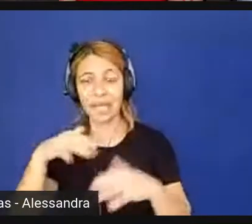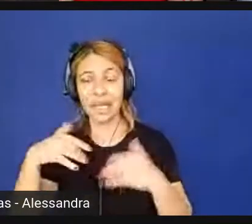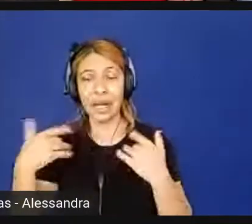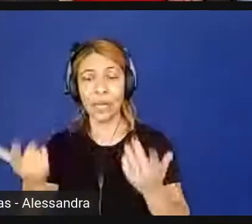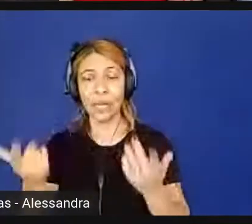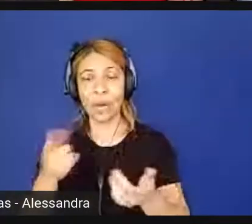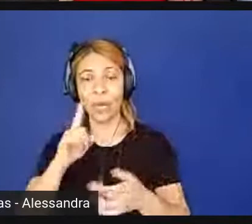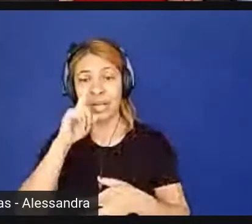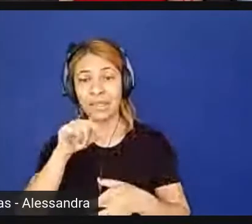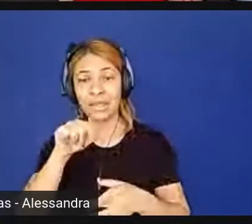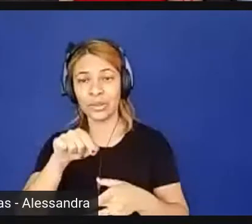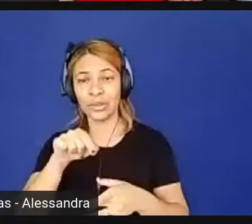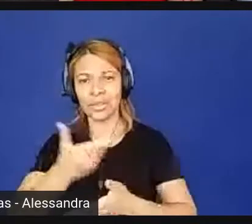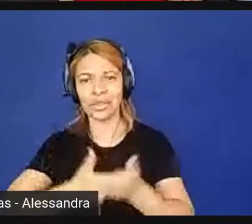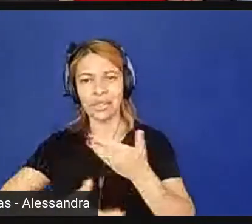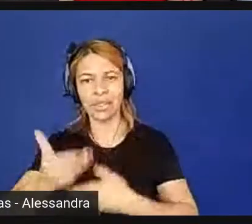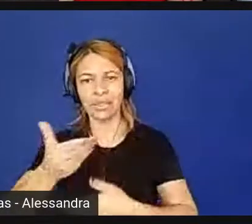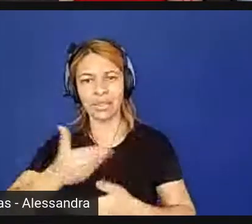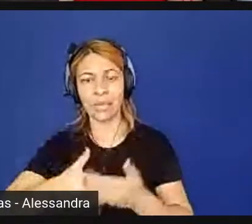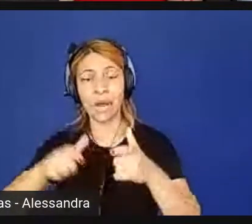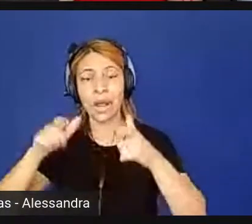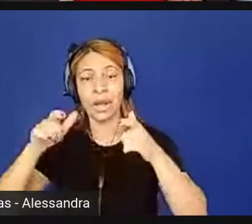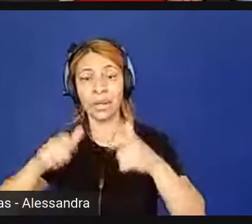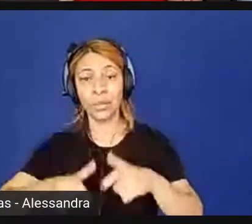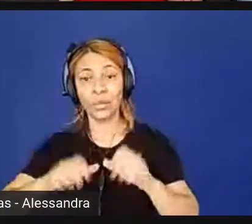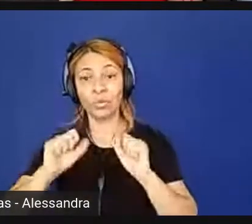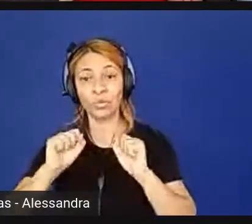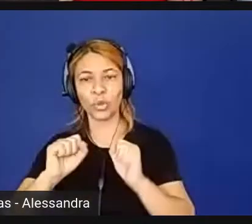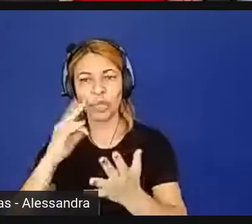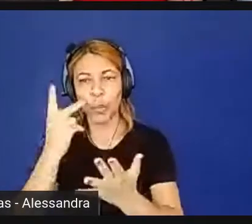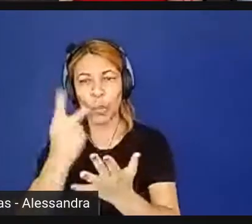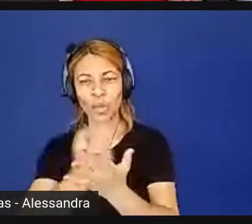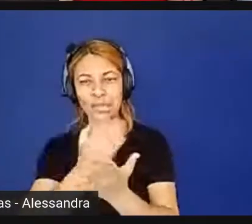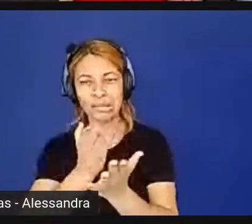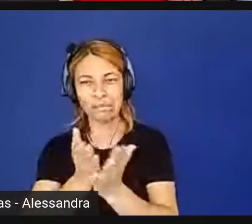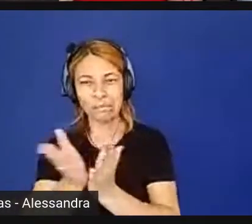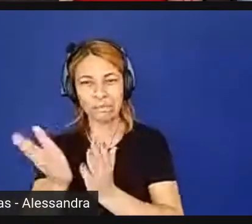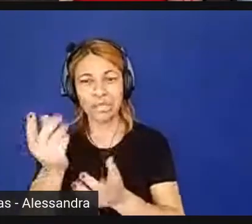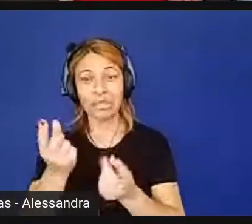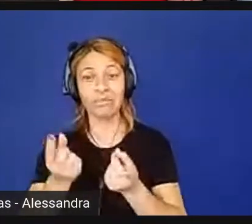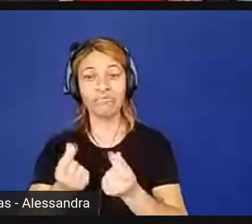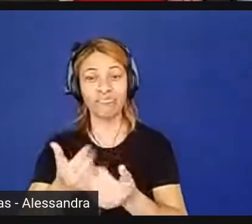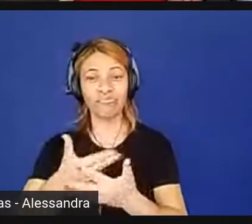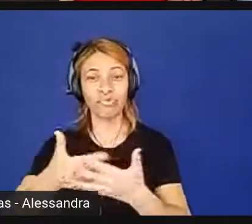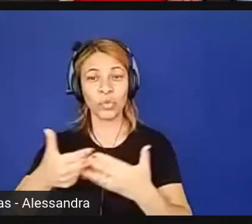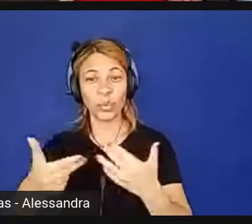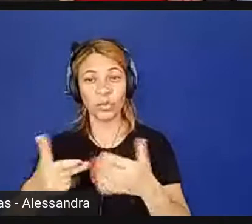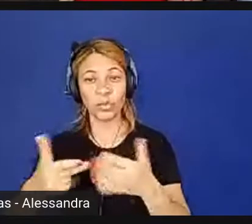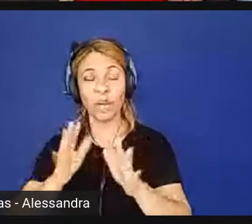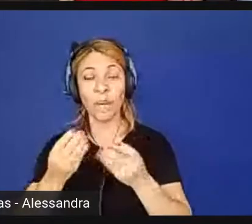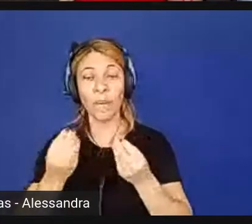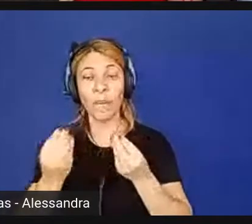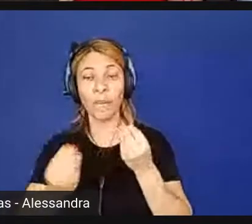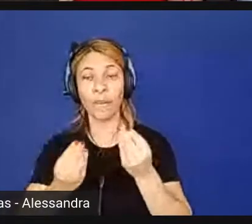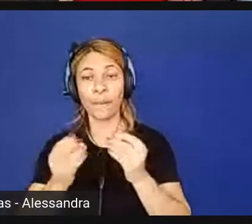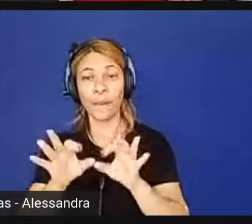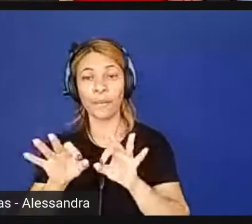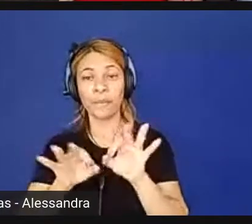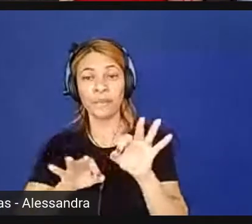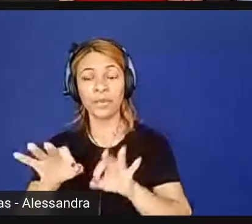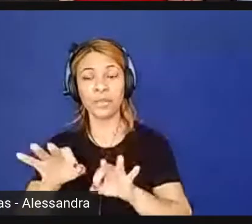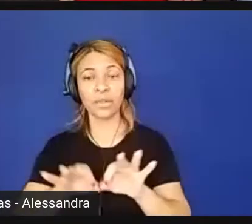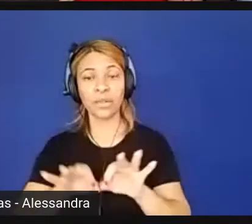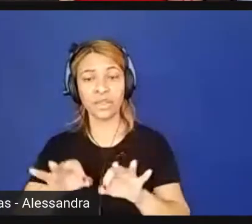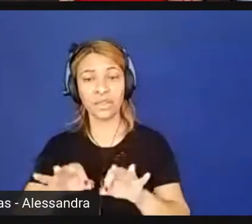relação? Aonde podem acontecer desvios ao interesse público? E como é que se pode organizar de forma razoável